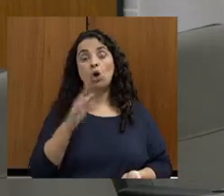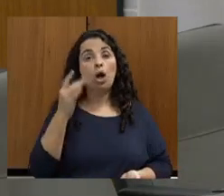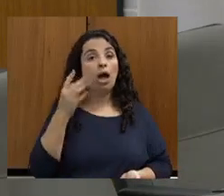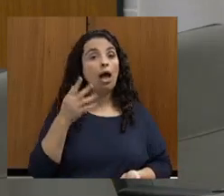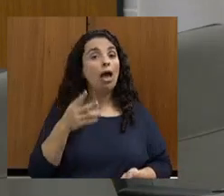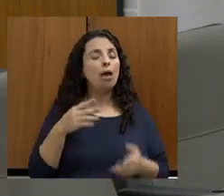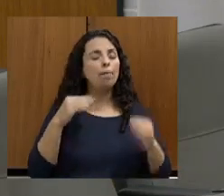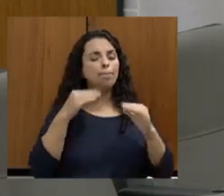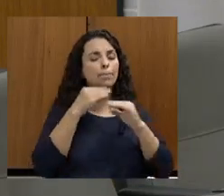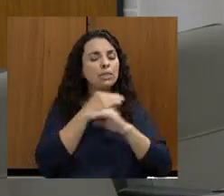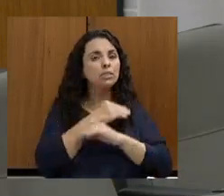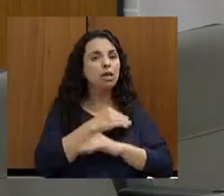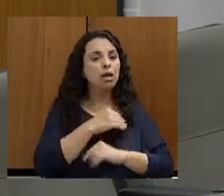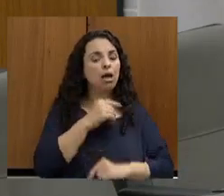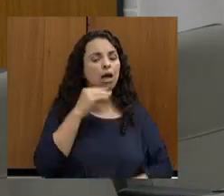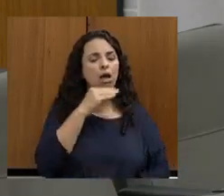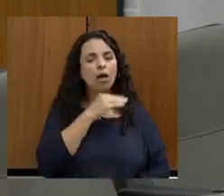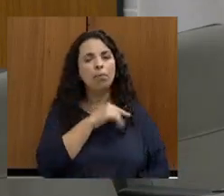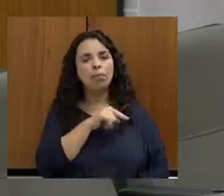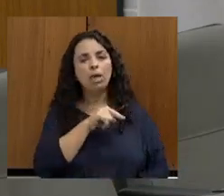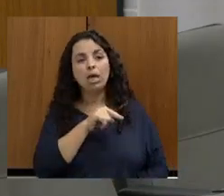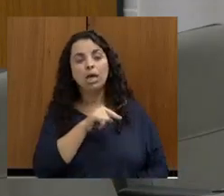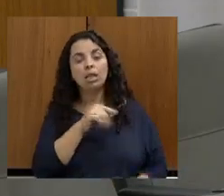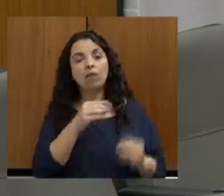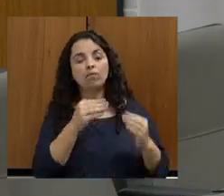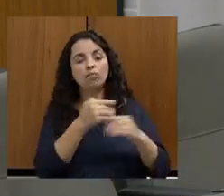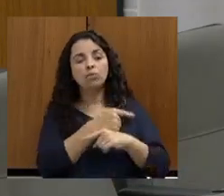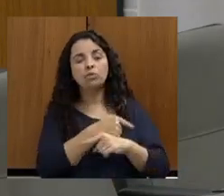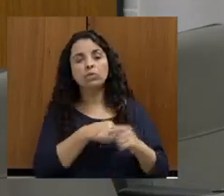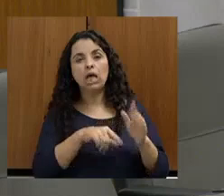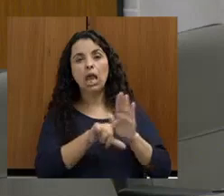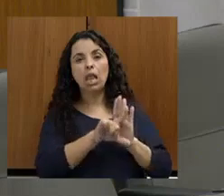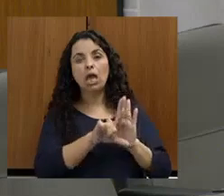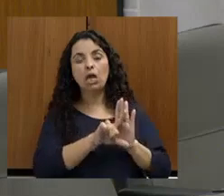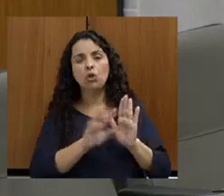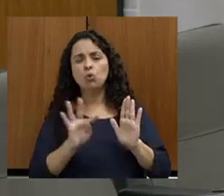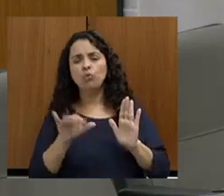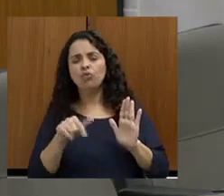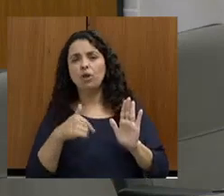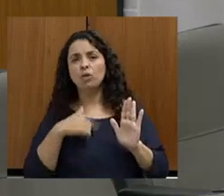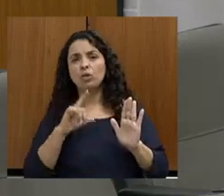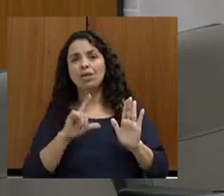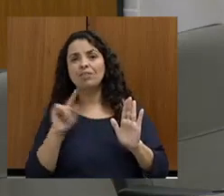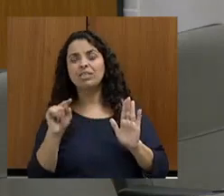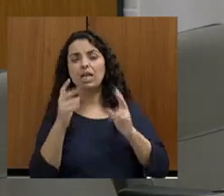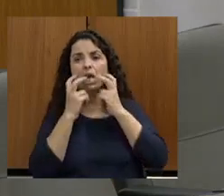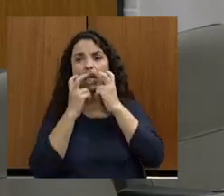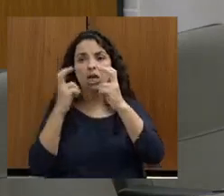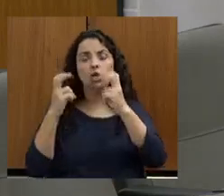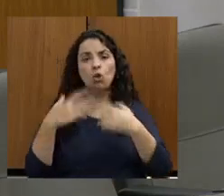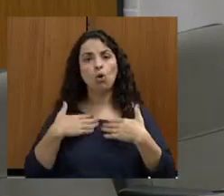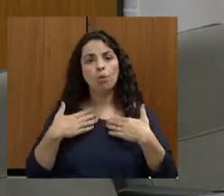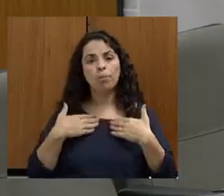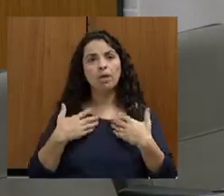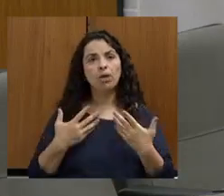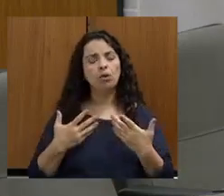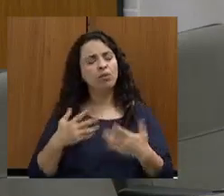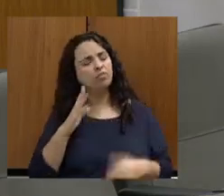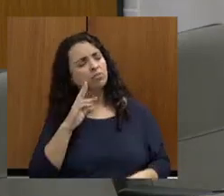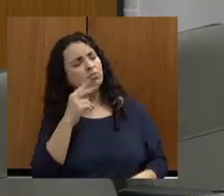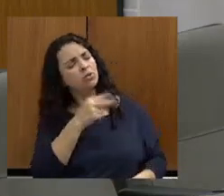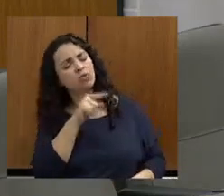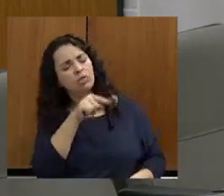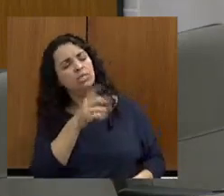em ilicitude quando eu, no final, quando eu estava saindo, depois do berro que ele deu comigo, eu virei e falei assim, o senhor